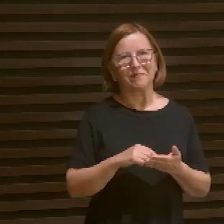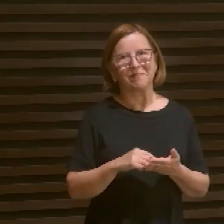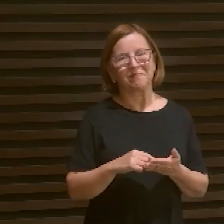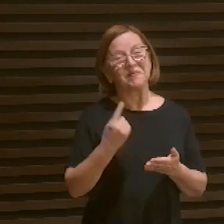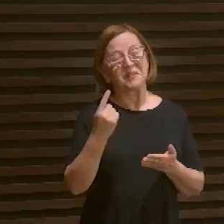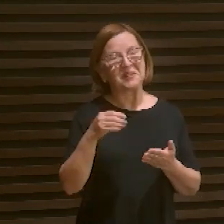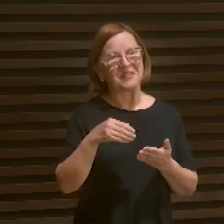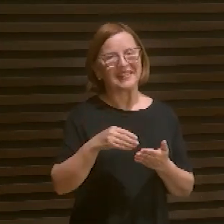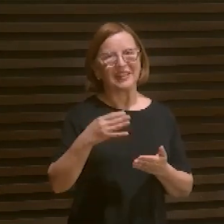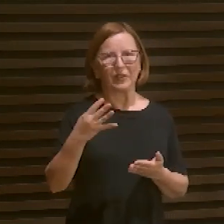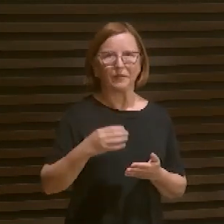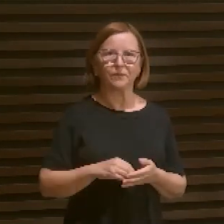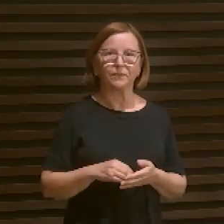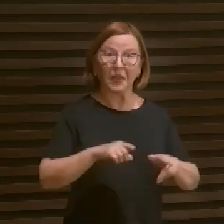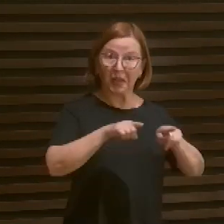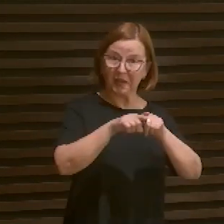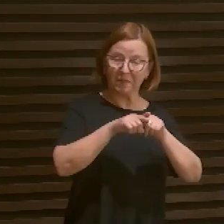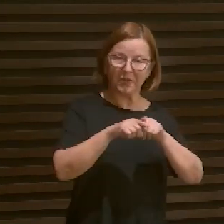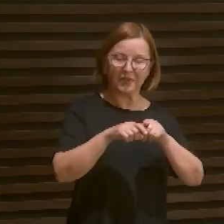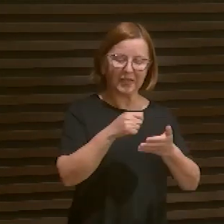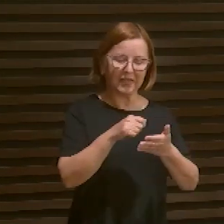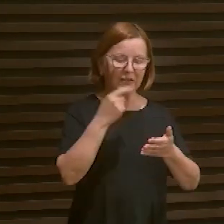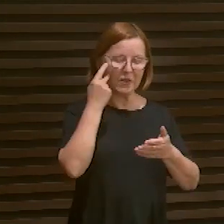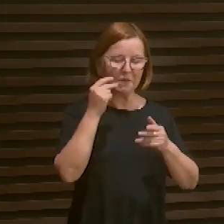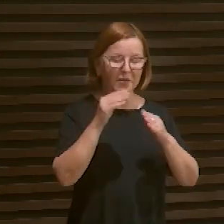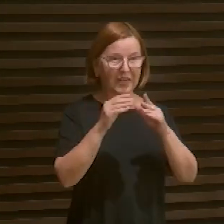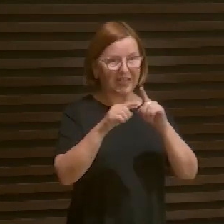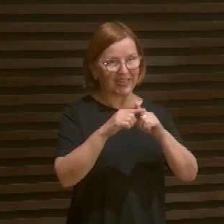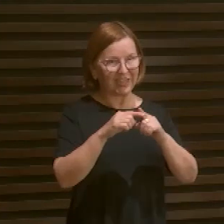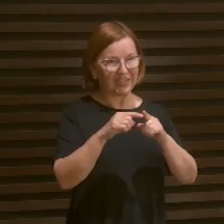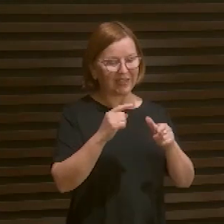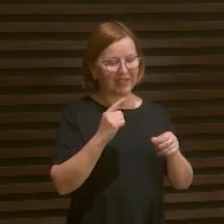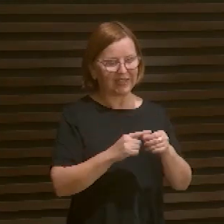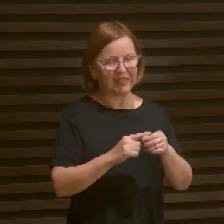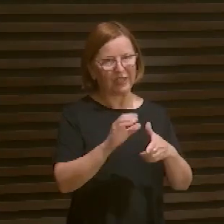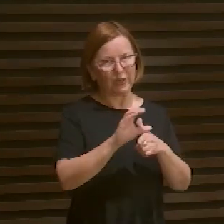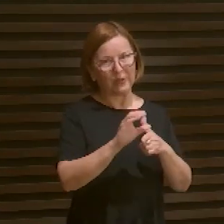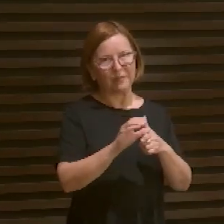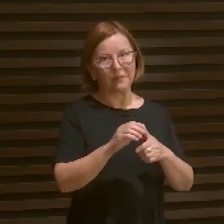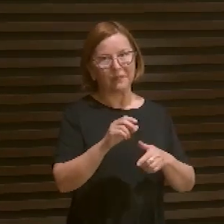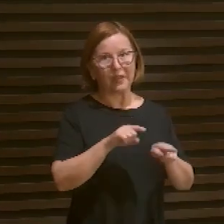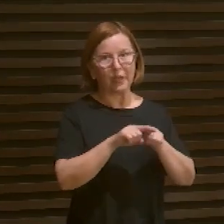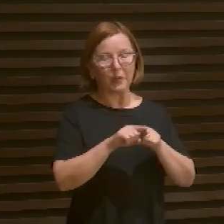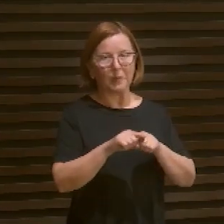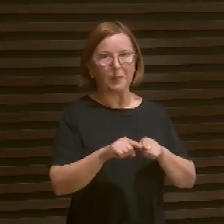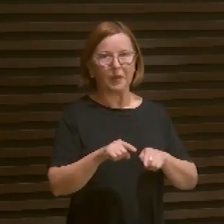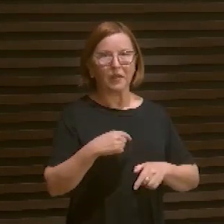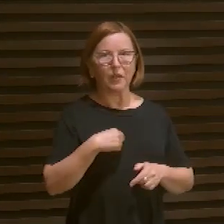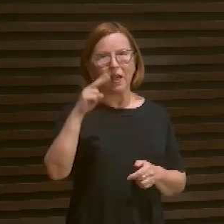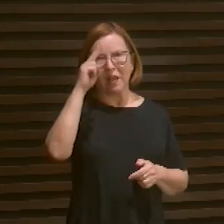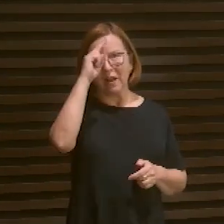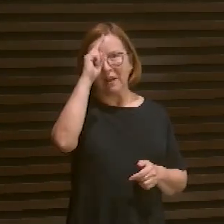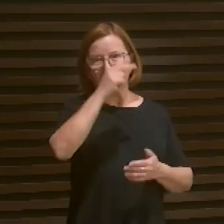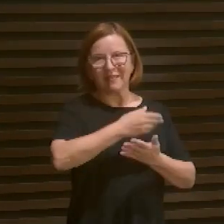Irmãos, ele está escrevendo à igreja de Corinto. Irmãos, venho lembrar-vos o